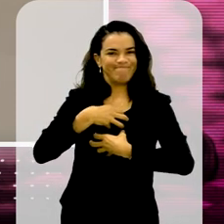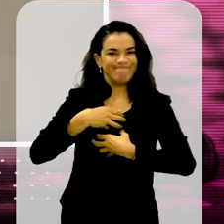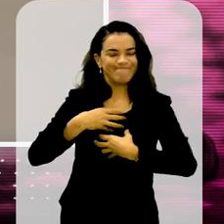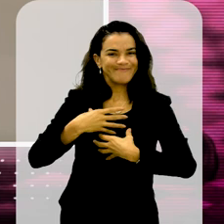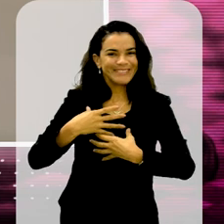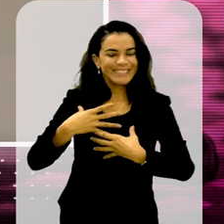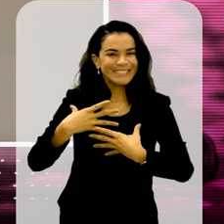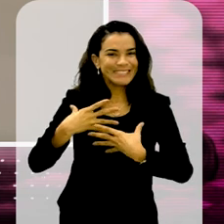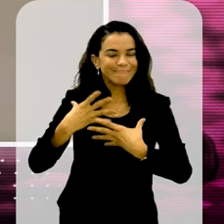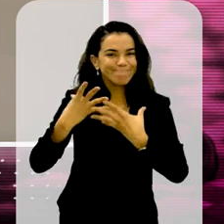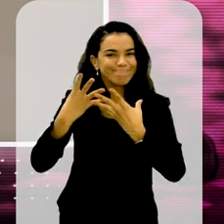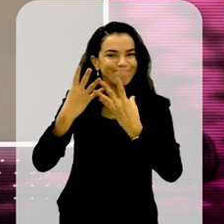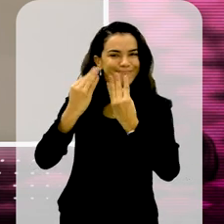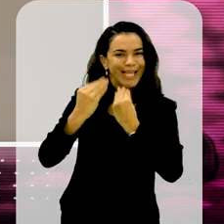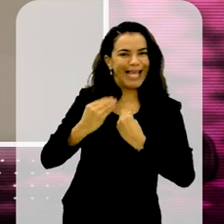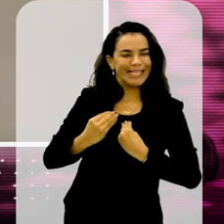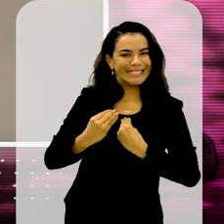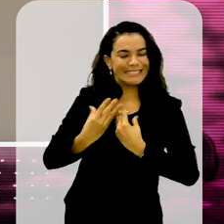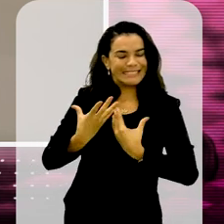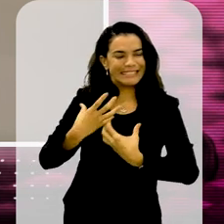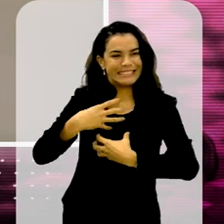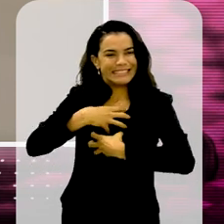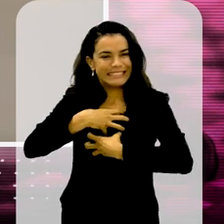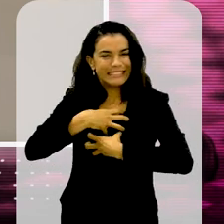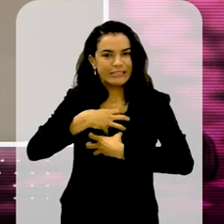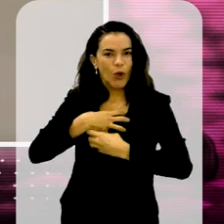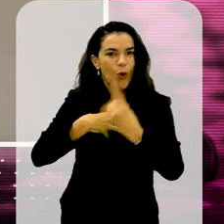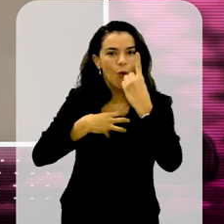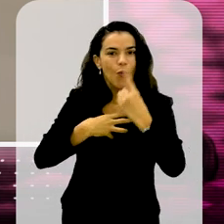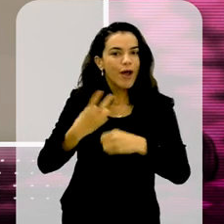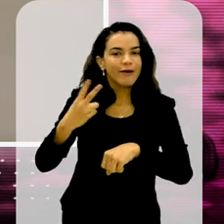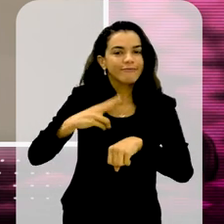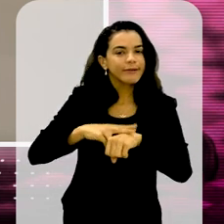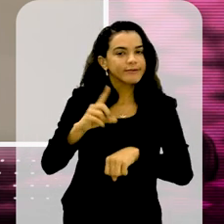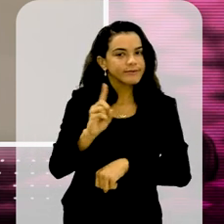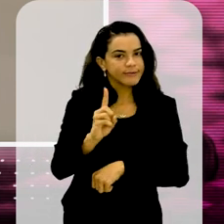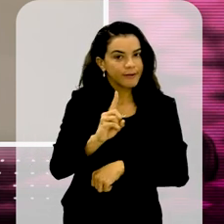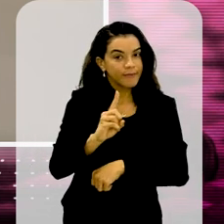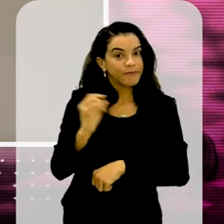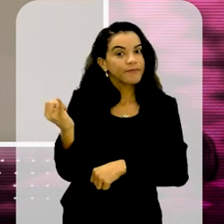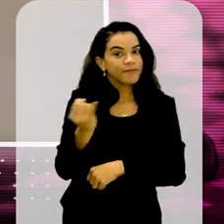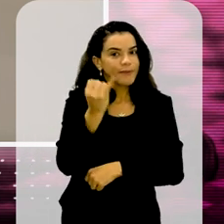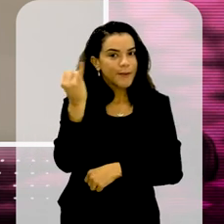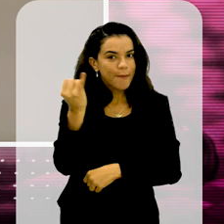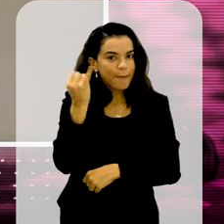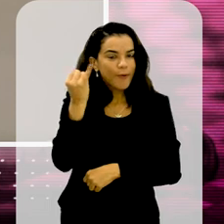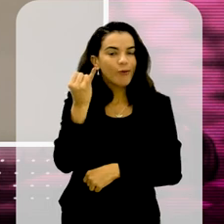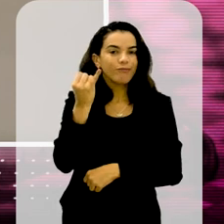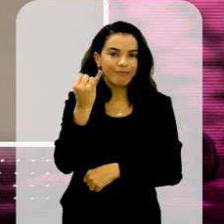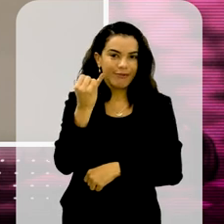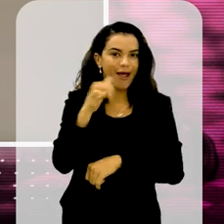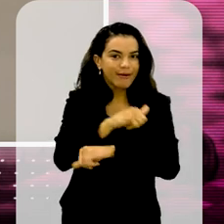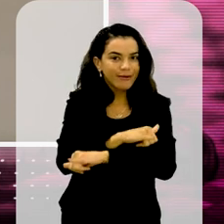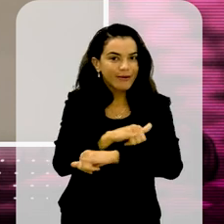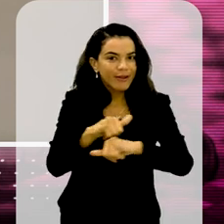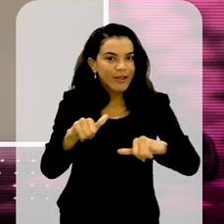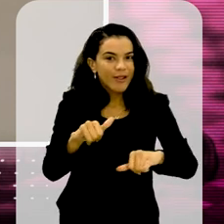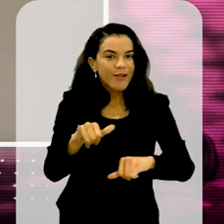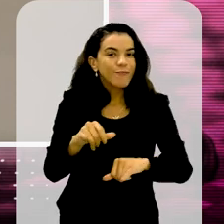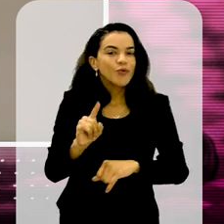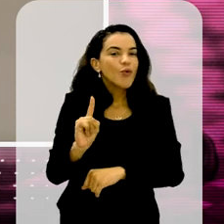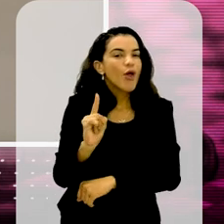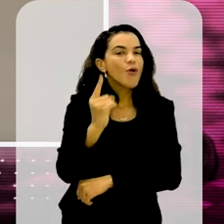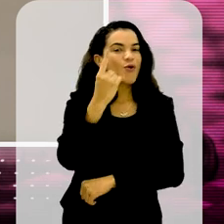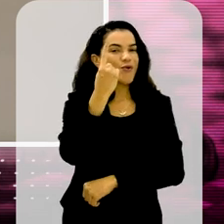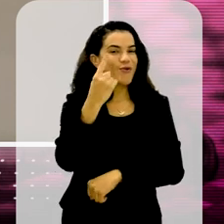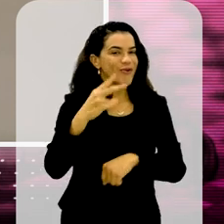ou invadida. Isso não aconteceu só uma vez. É importante a gente pensar nessa situação. Não é